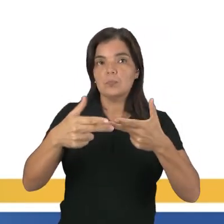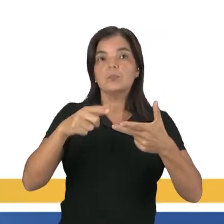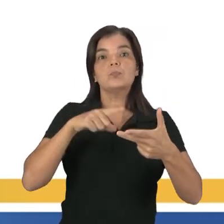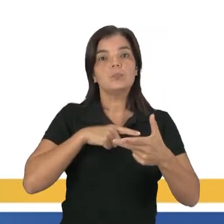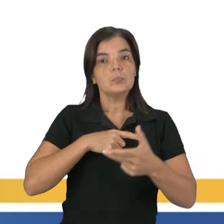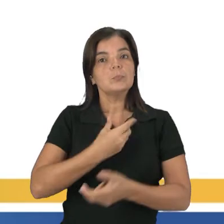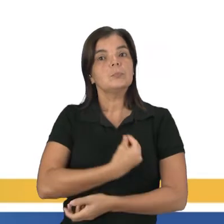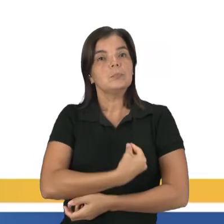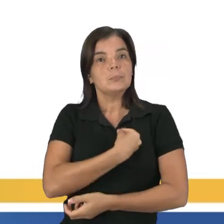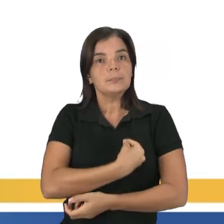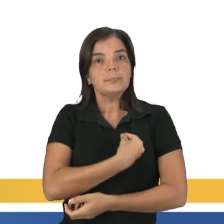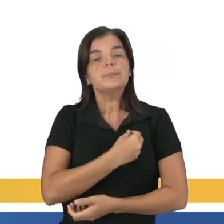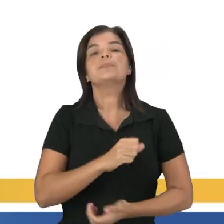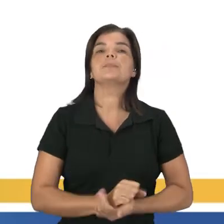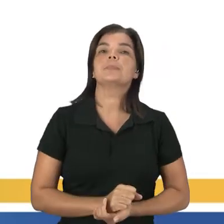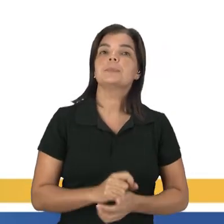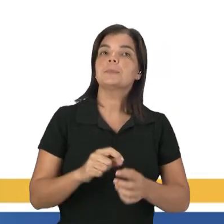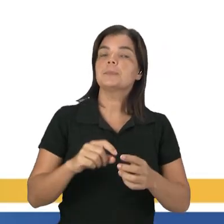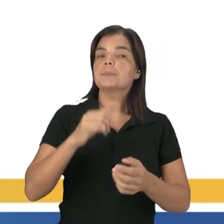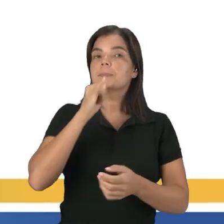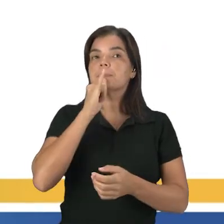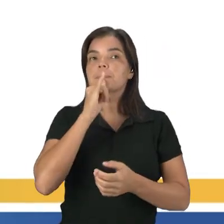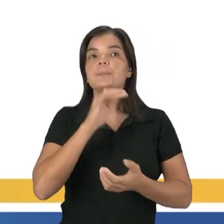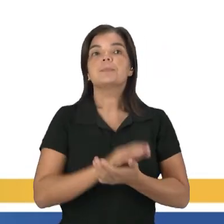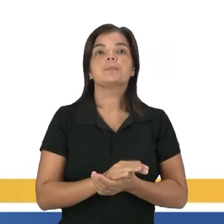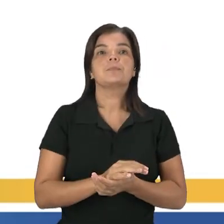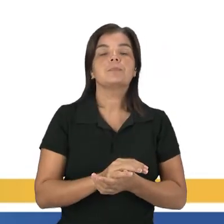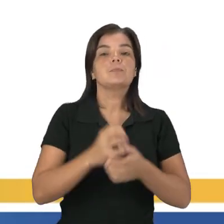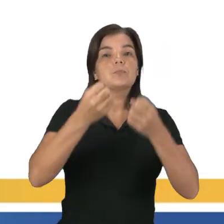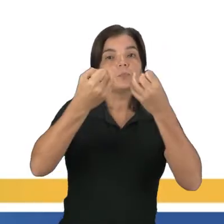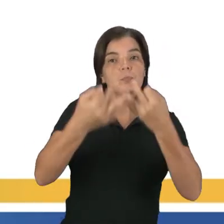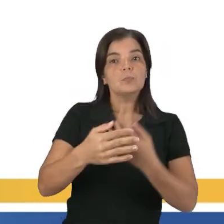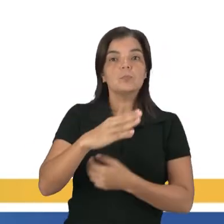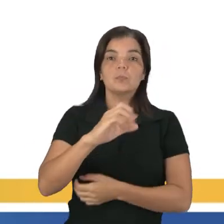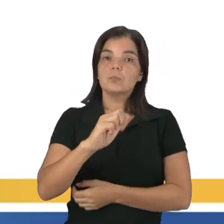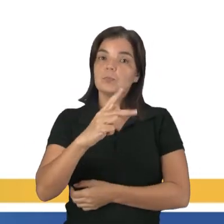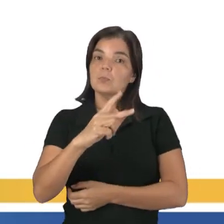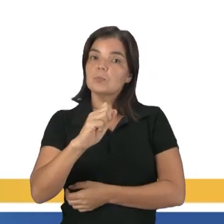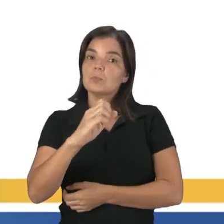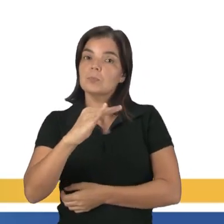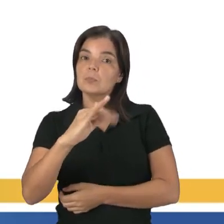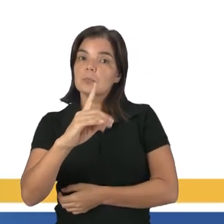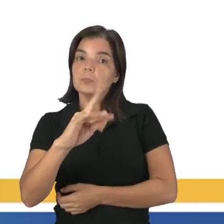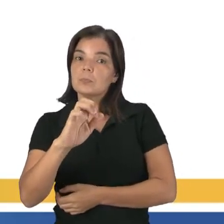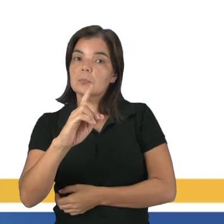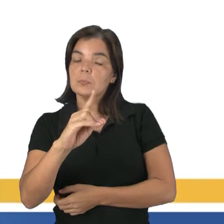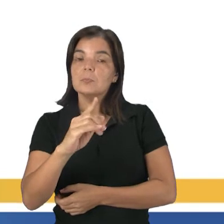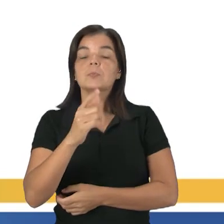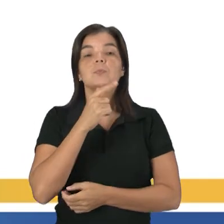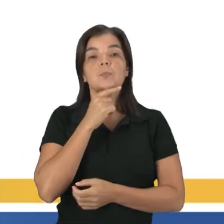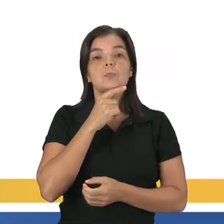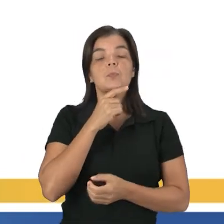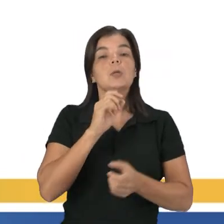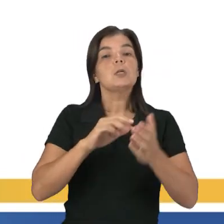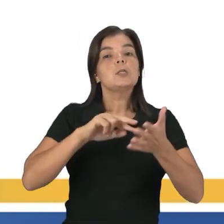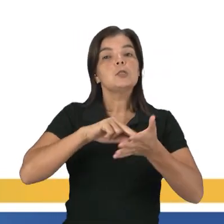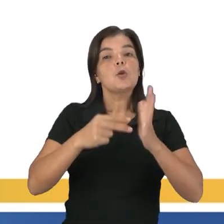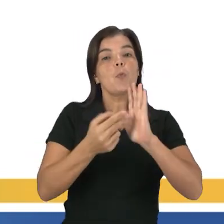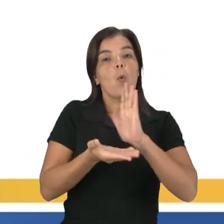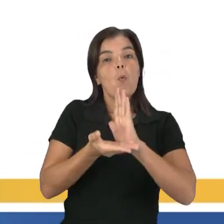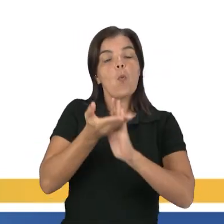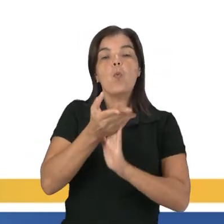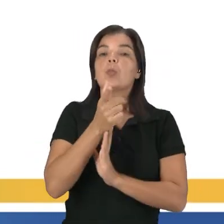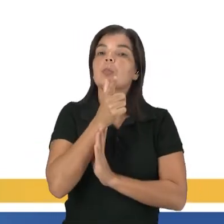corpo ocupa, né? Ou seja, mas ao falar em capacidade, né, estamos referindo ao volume no líquido específico